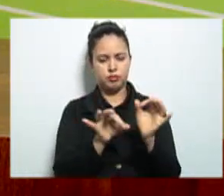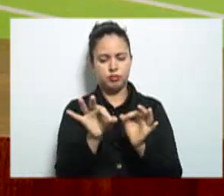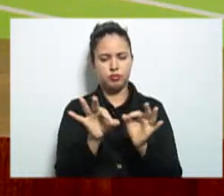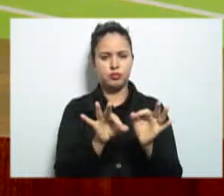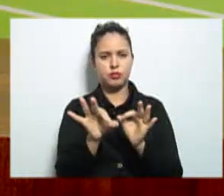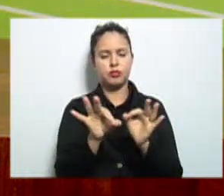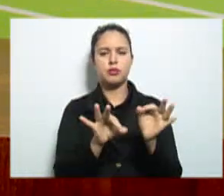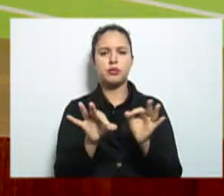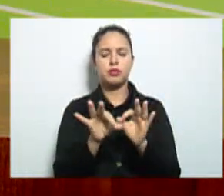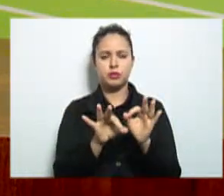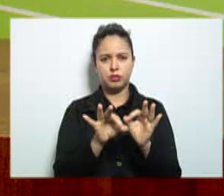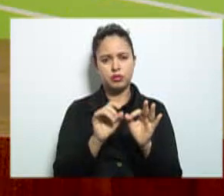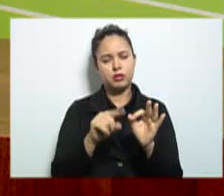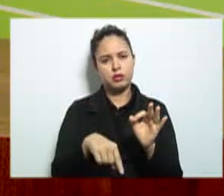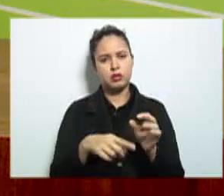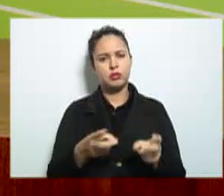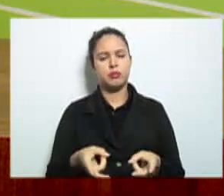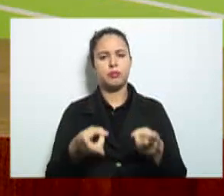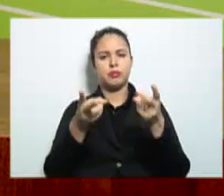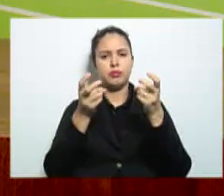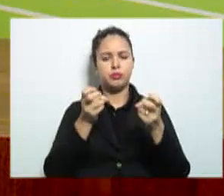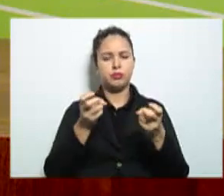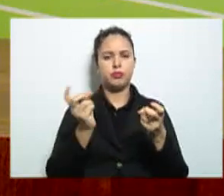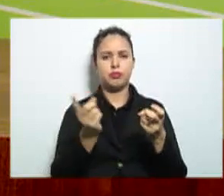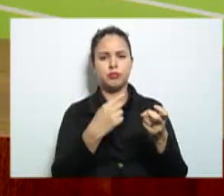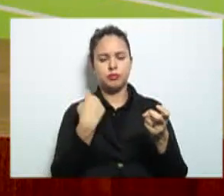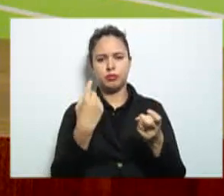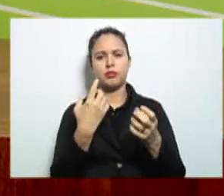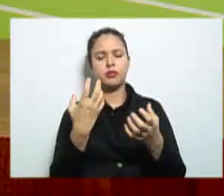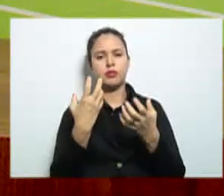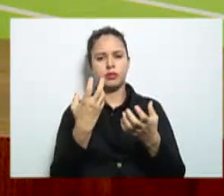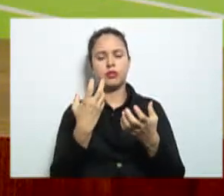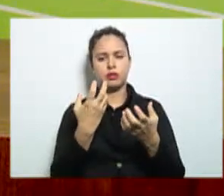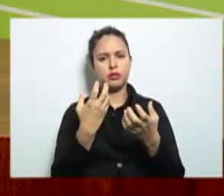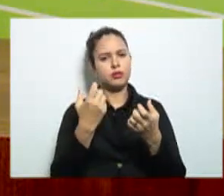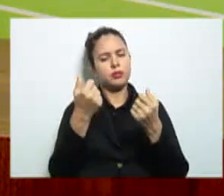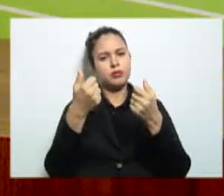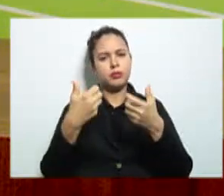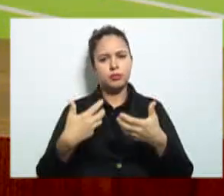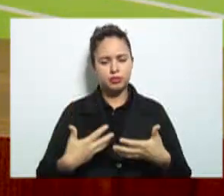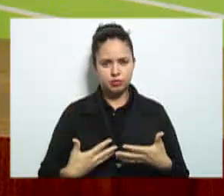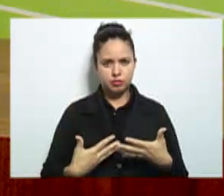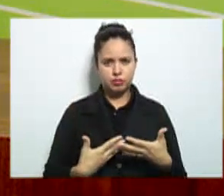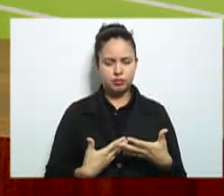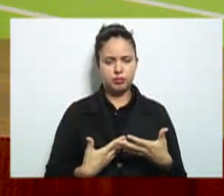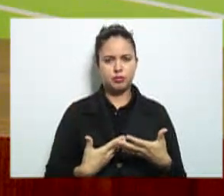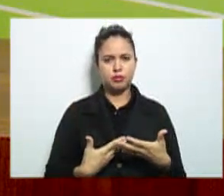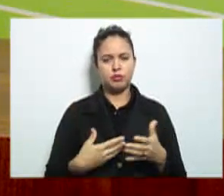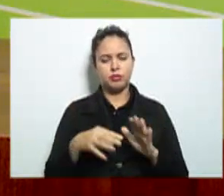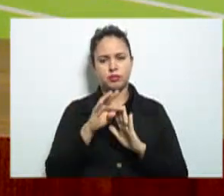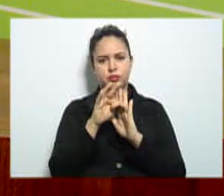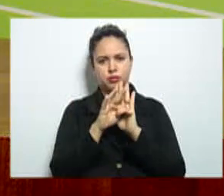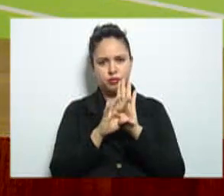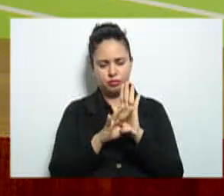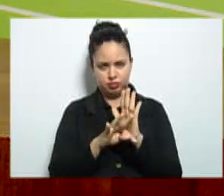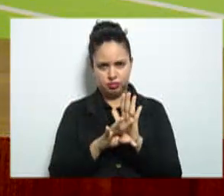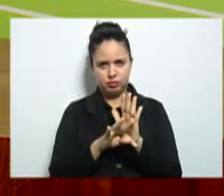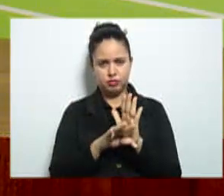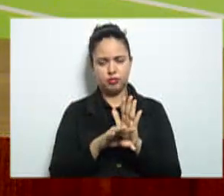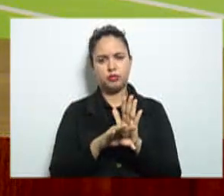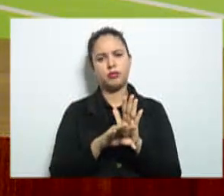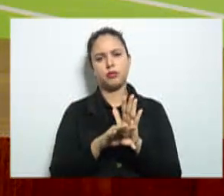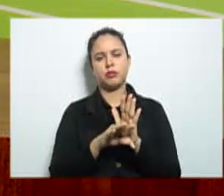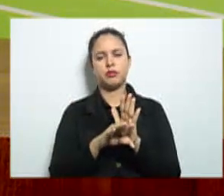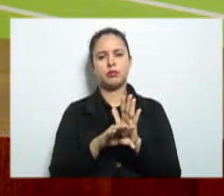consultar e perceber o que a gente quer dizer na hora de redigir um texto que garanta ali os padrões e as normas da